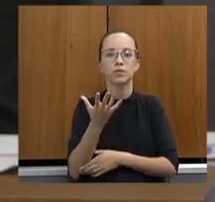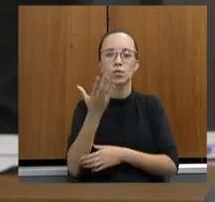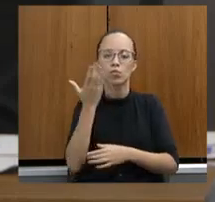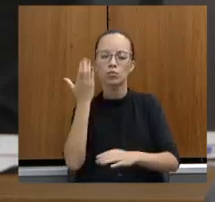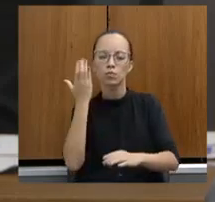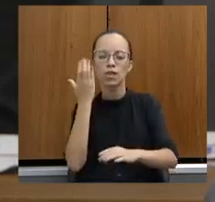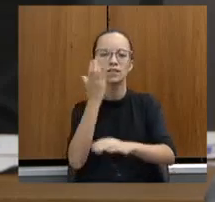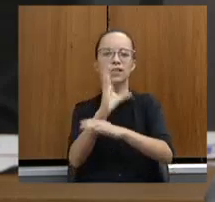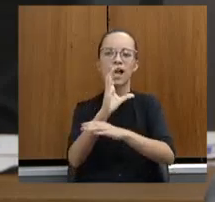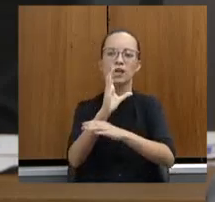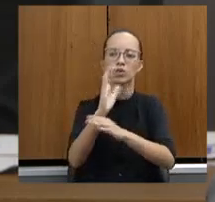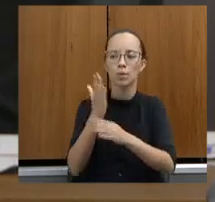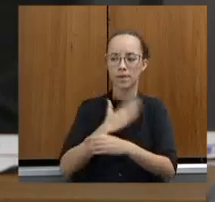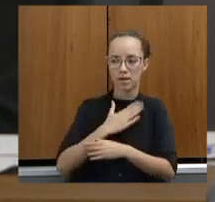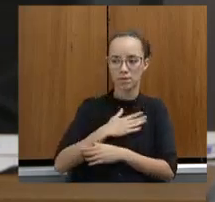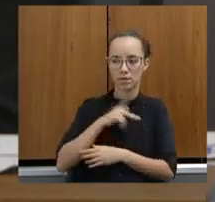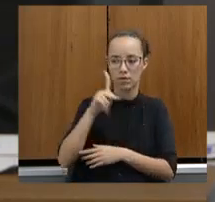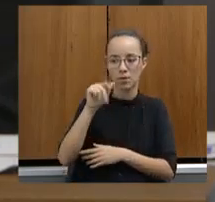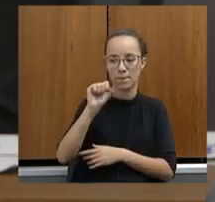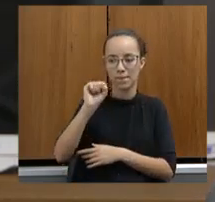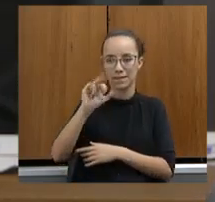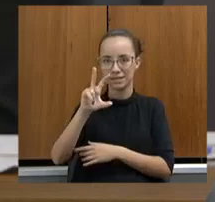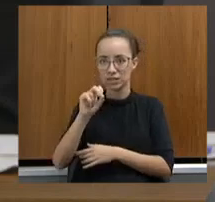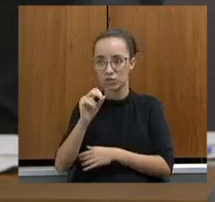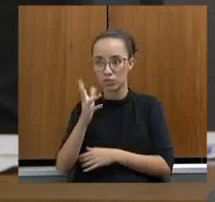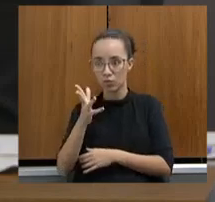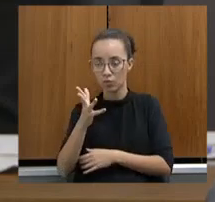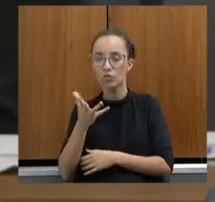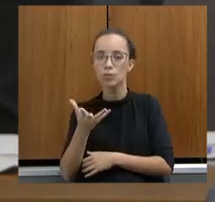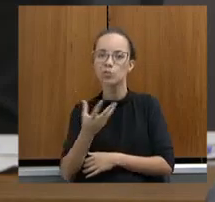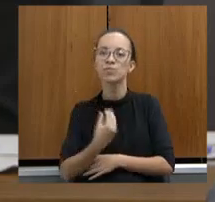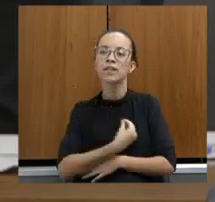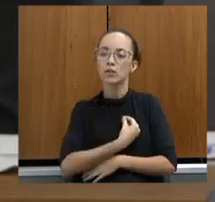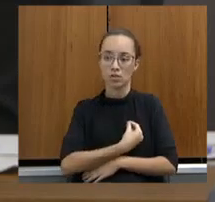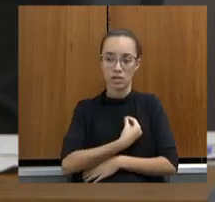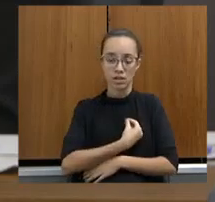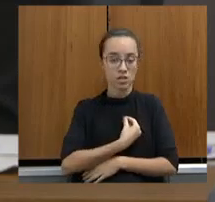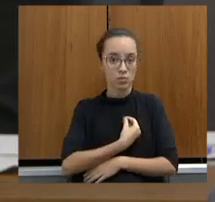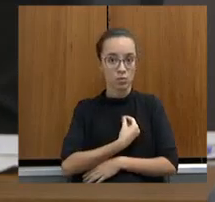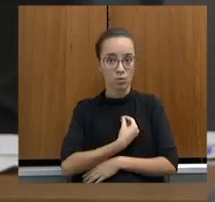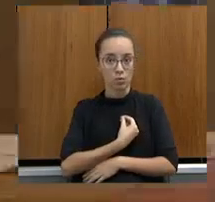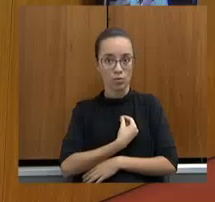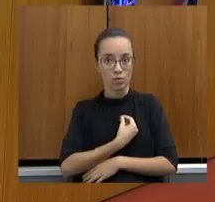lançadas para mim este passivo que não quer dizer que não exista tá é uma questão procedimental